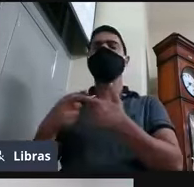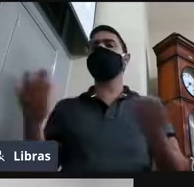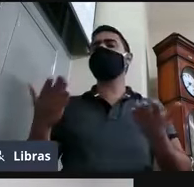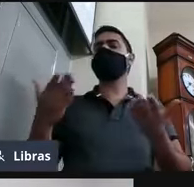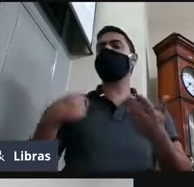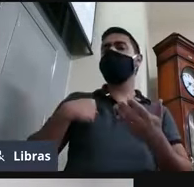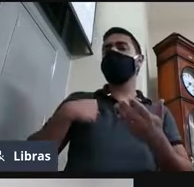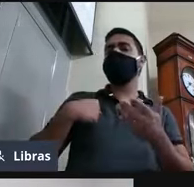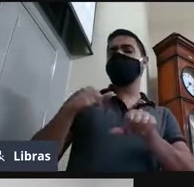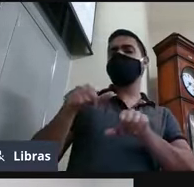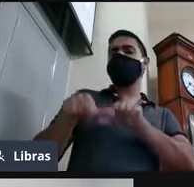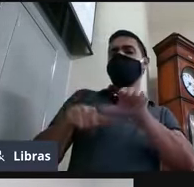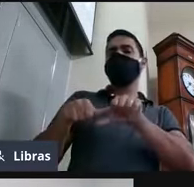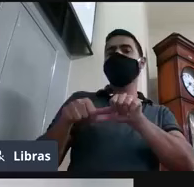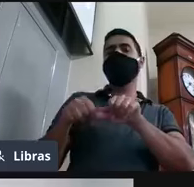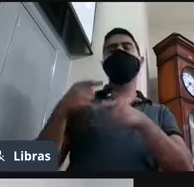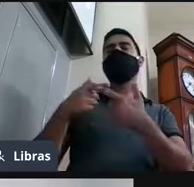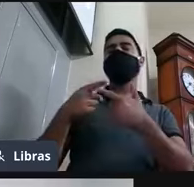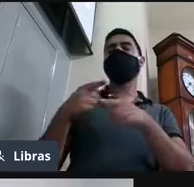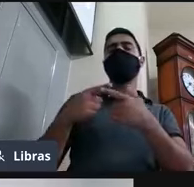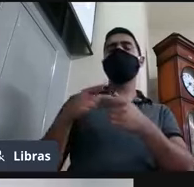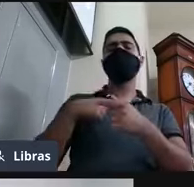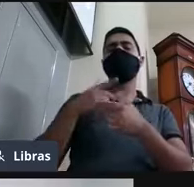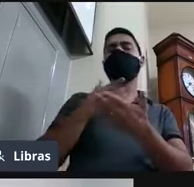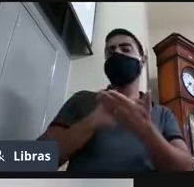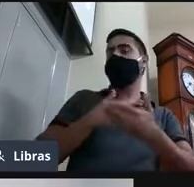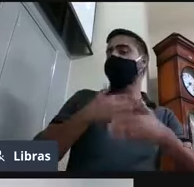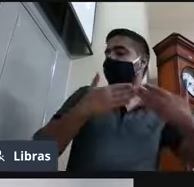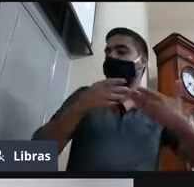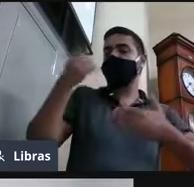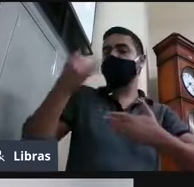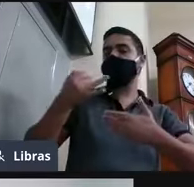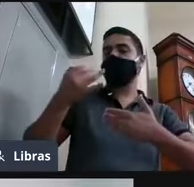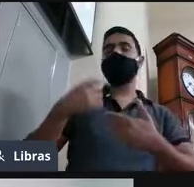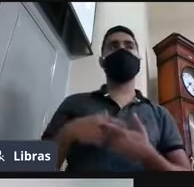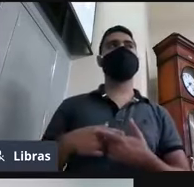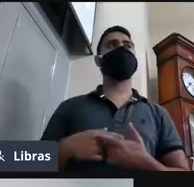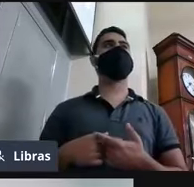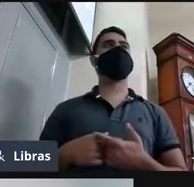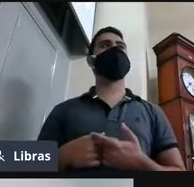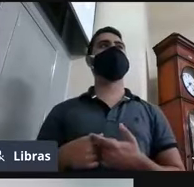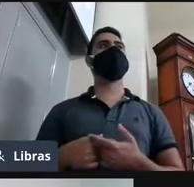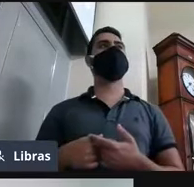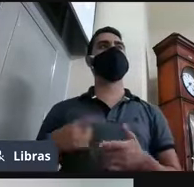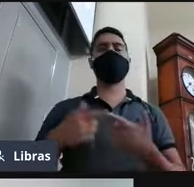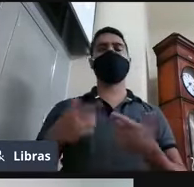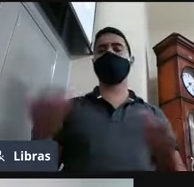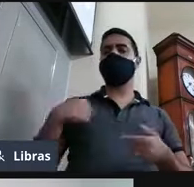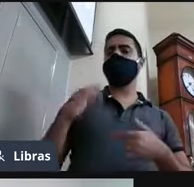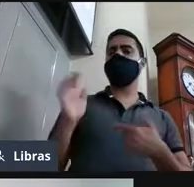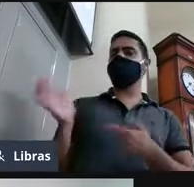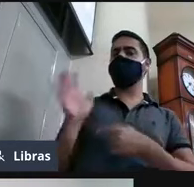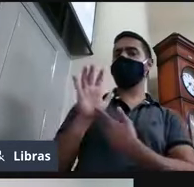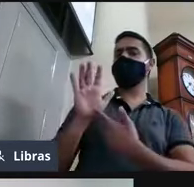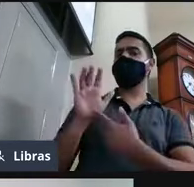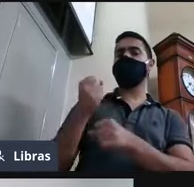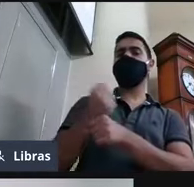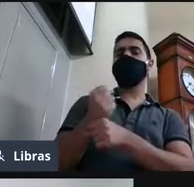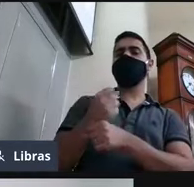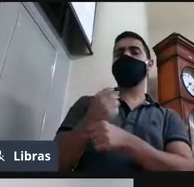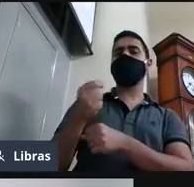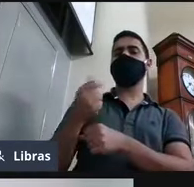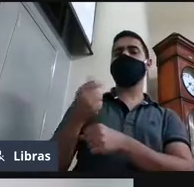essa pequena introdução? Porque eu quero mostrar que agora no ano de 2020,